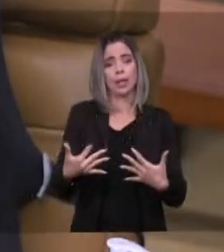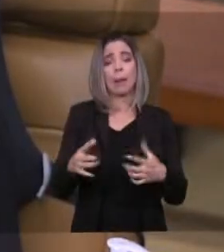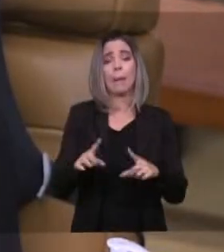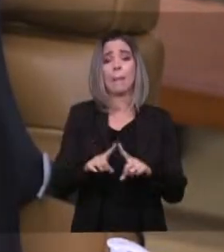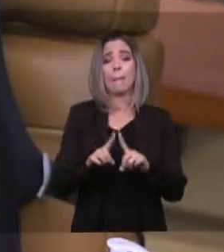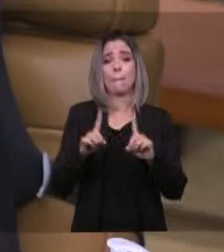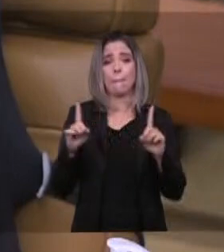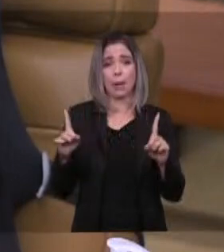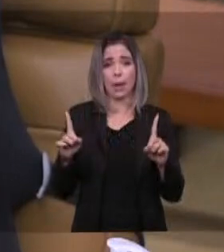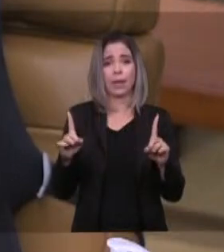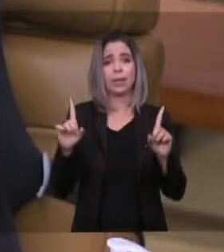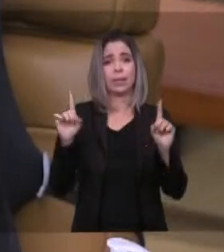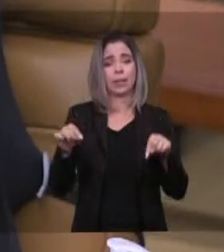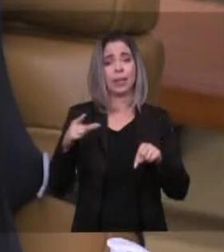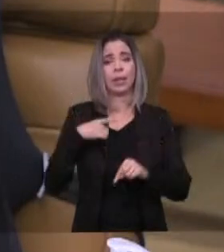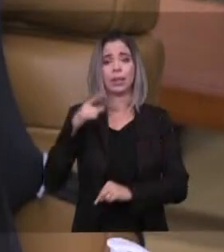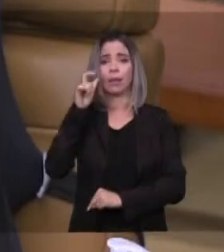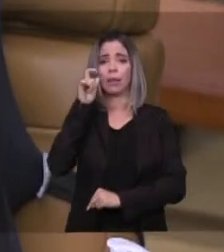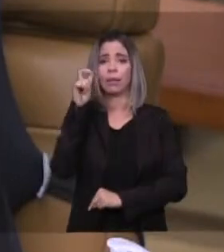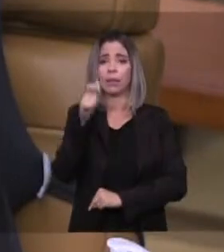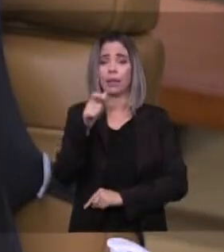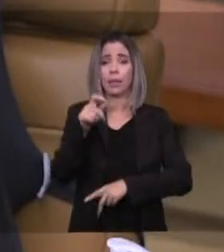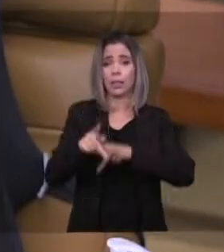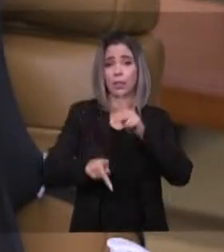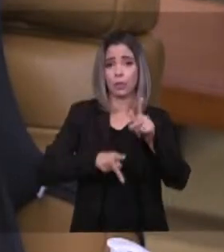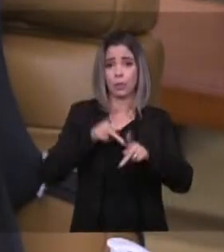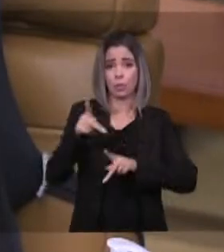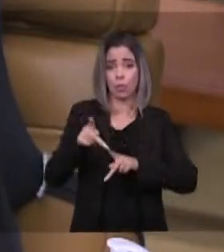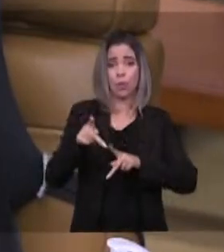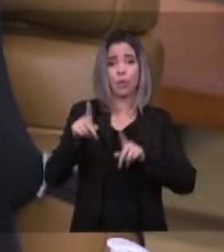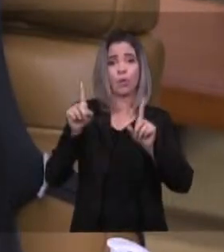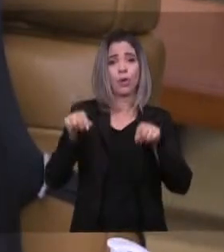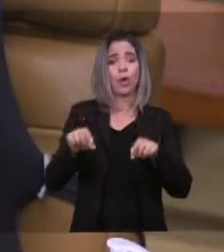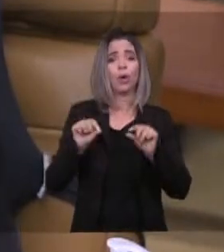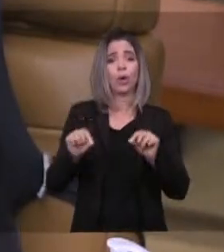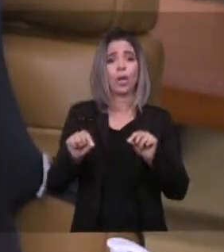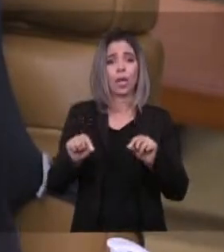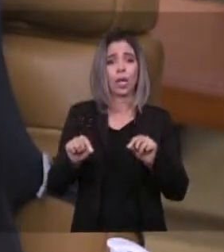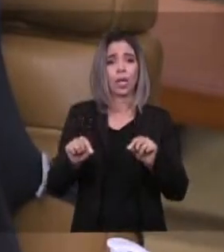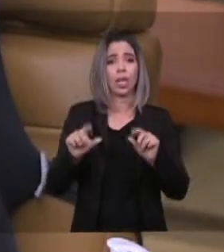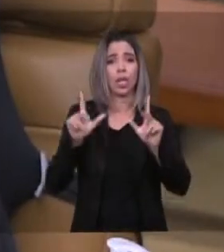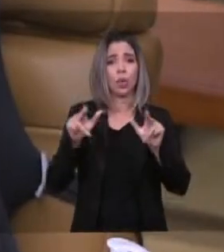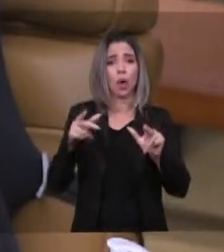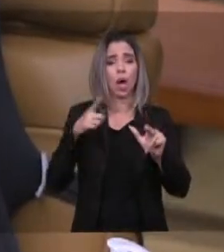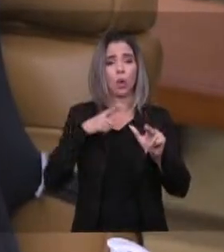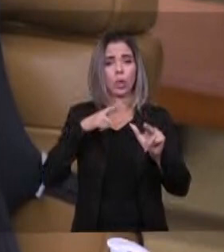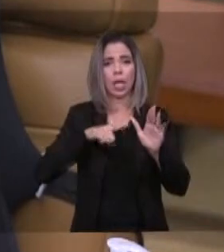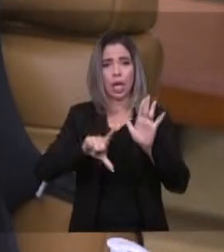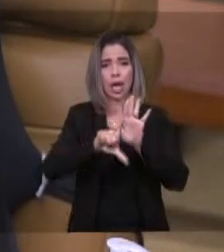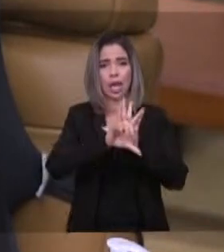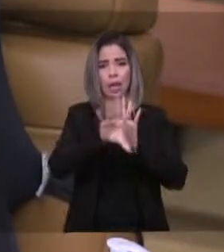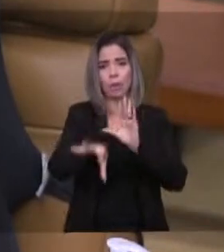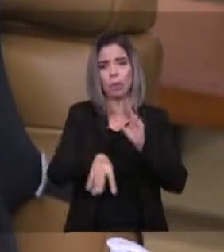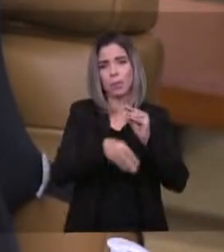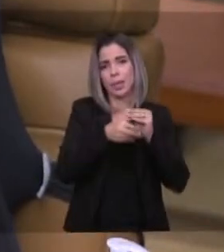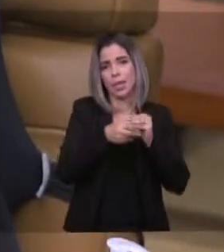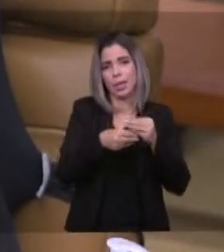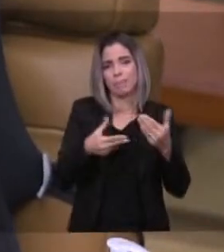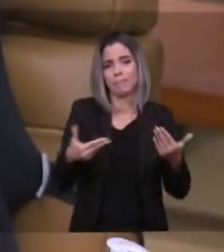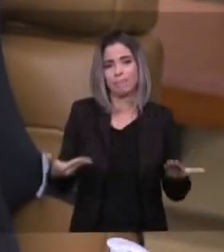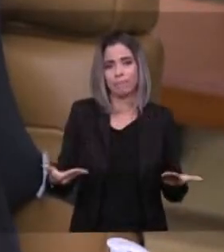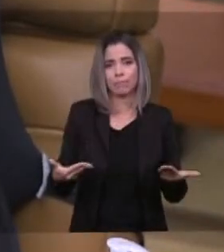Ressalvando relevante interesse público da União, segundo dispuser lei complementar. Então, se